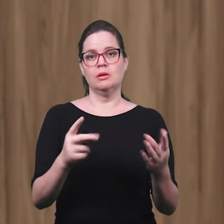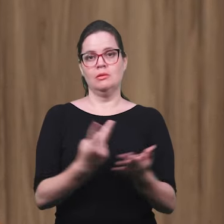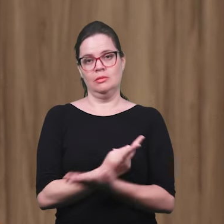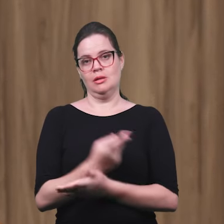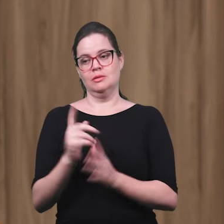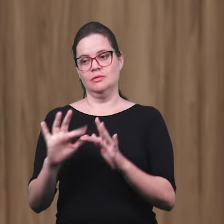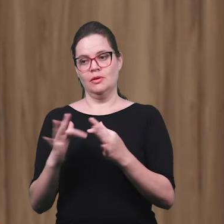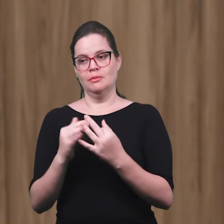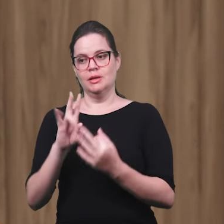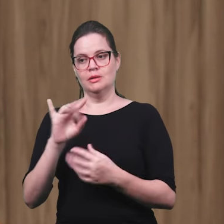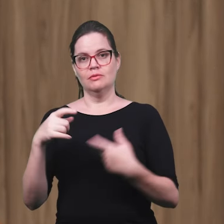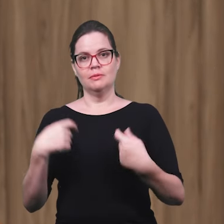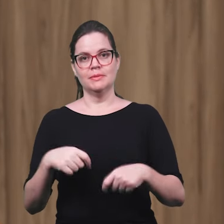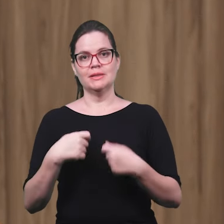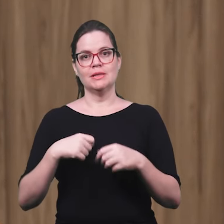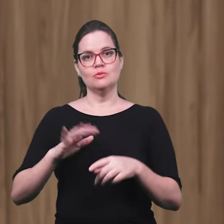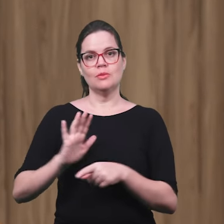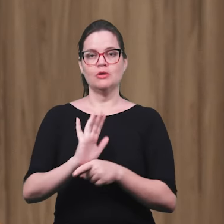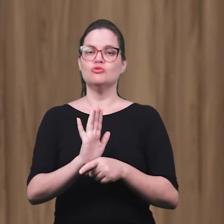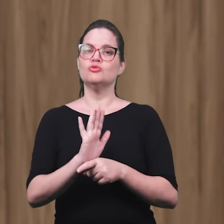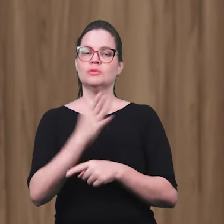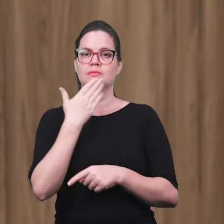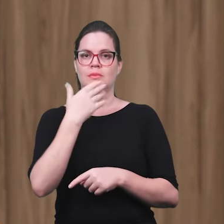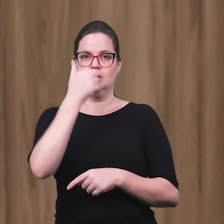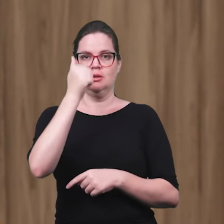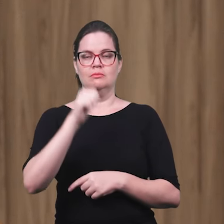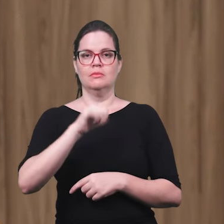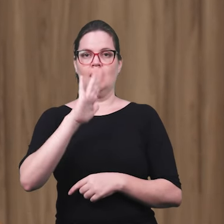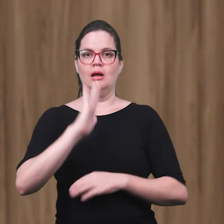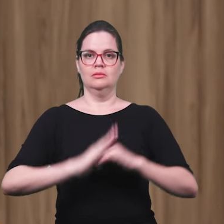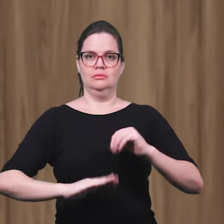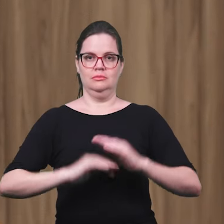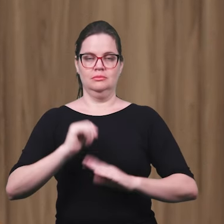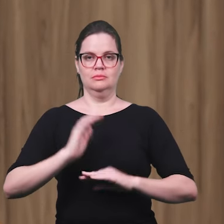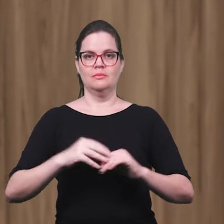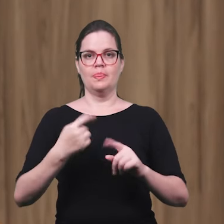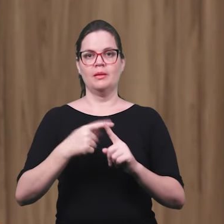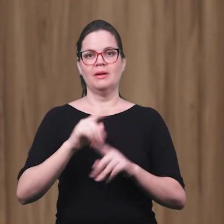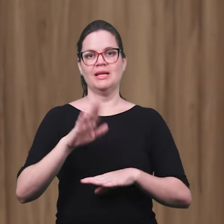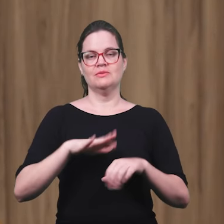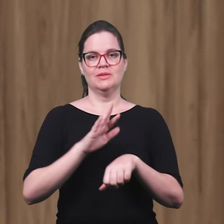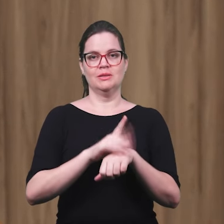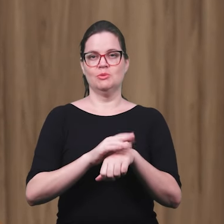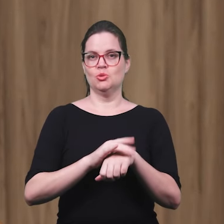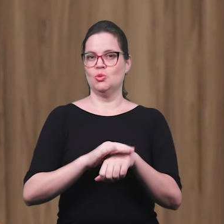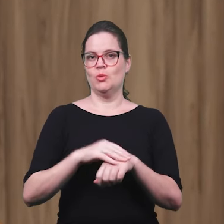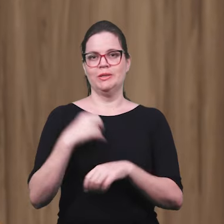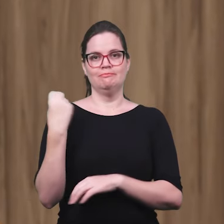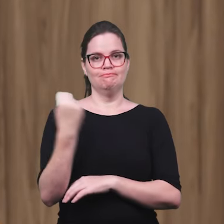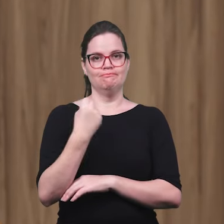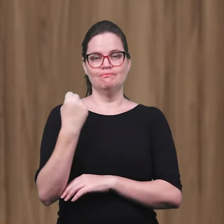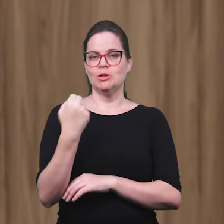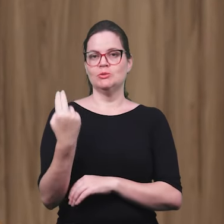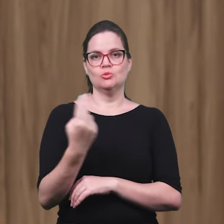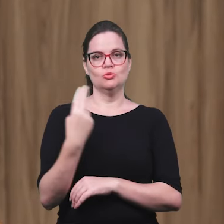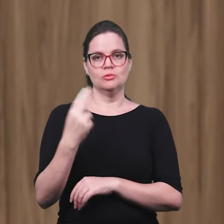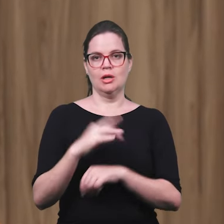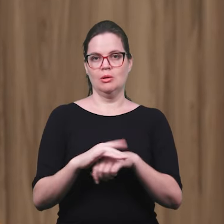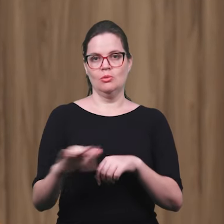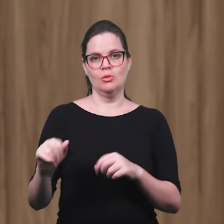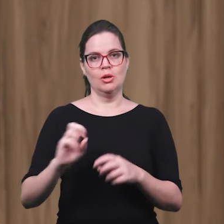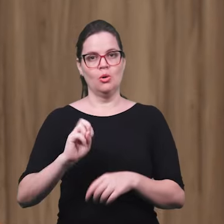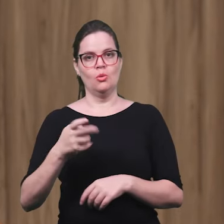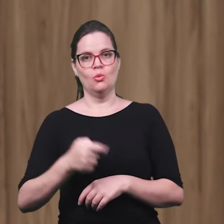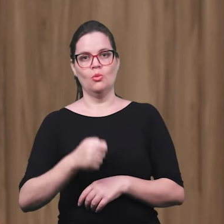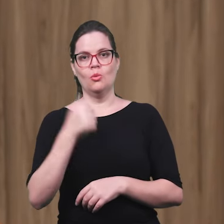realmente a família precisa de uma ajuda mais intensiva. Esse idoso, às vezes, é uma doença crônica, ou ele está em fase terminal,